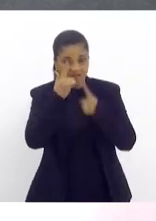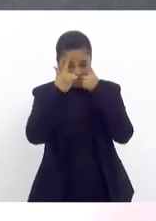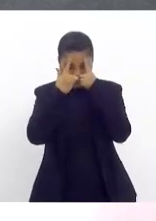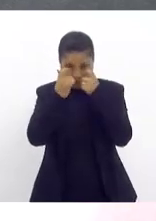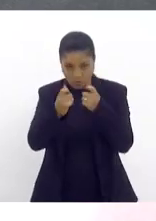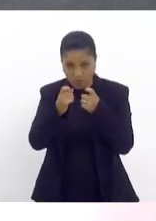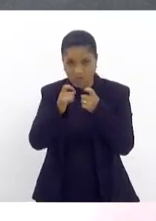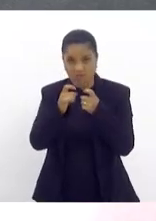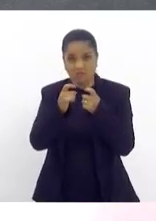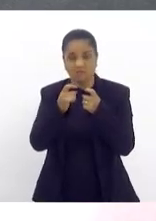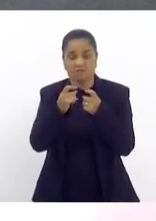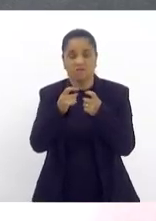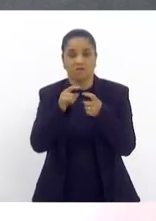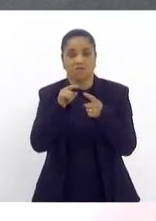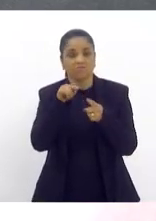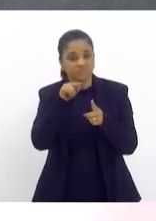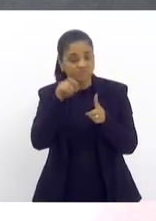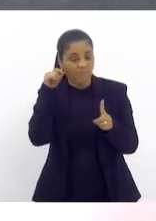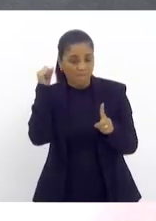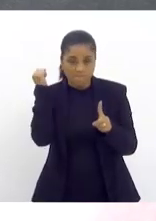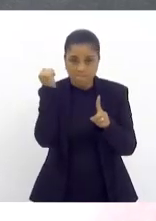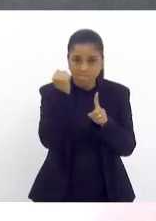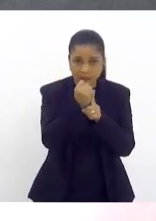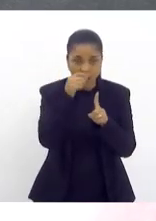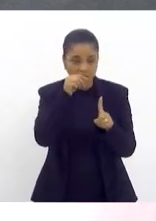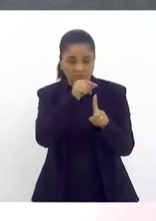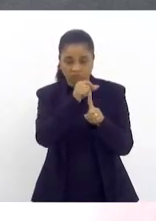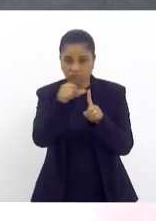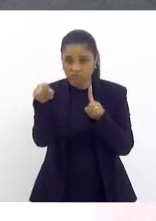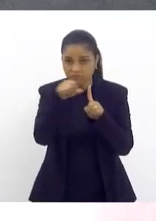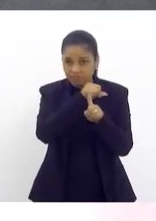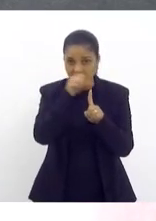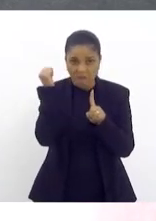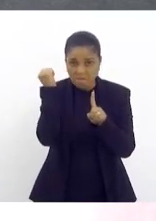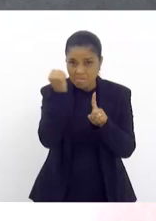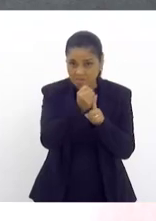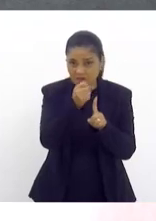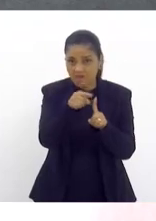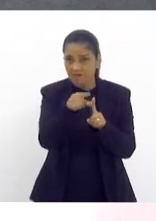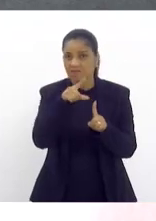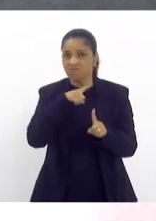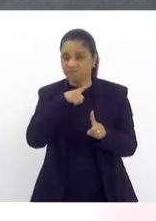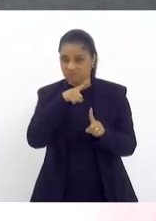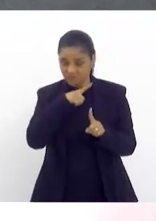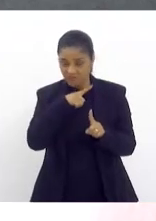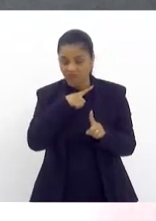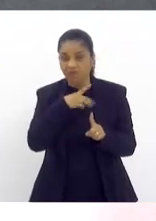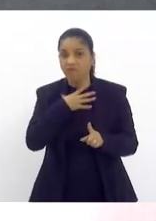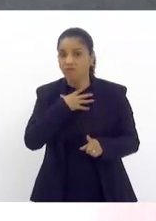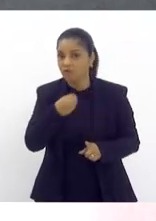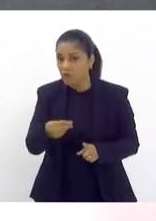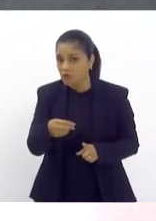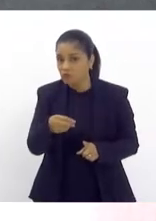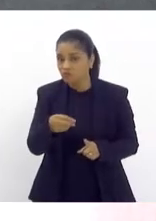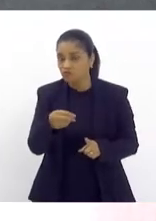vítimas fatais, quando é levada ao feminicídio, têm os seus órfãos, né? E a gente sabe que se eles